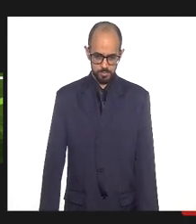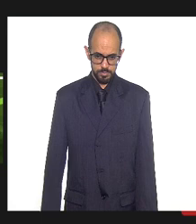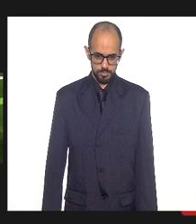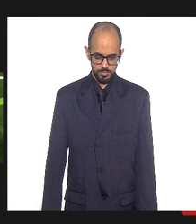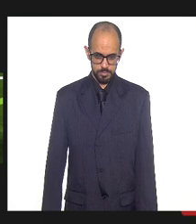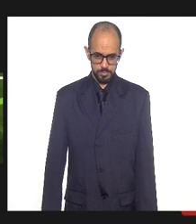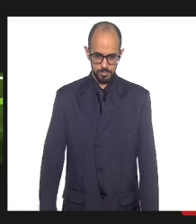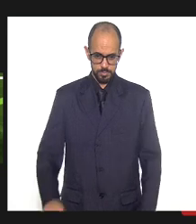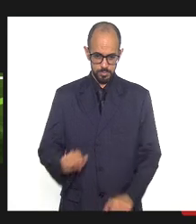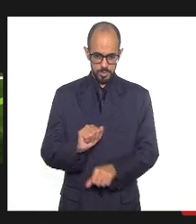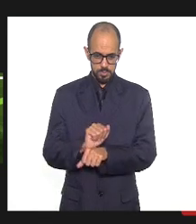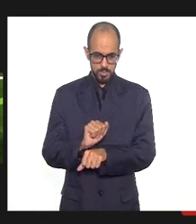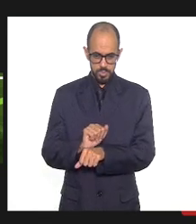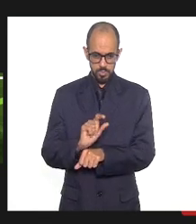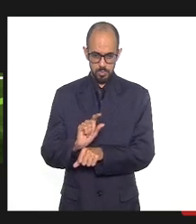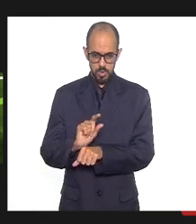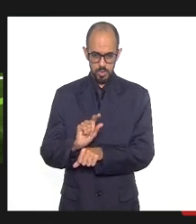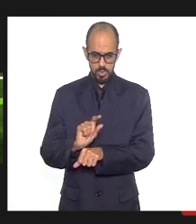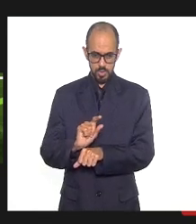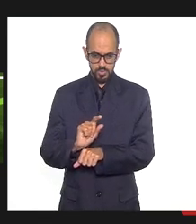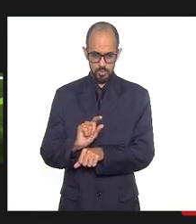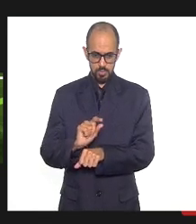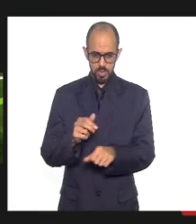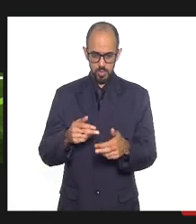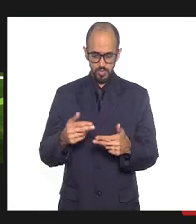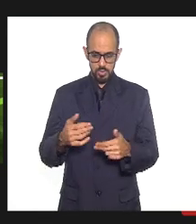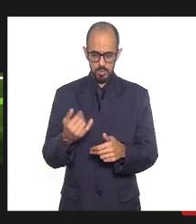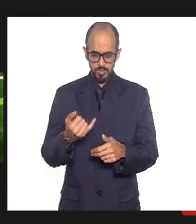Um minutinho aqui, eu acho uma parte que é muito importante...